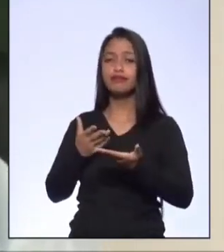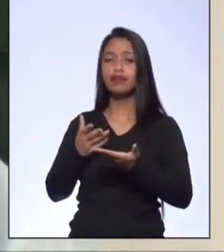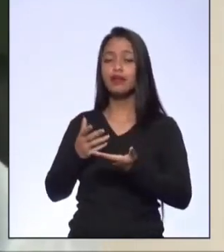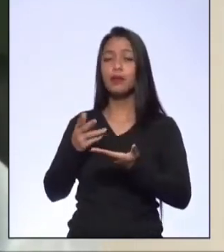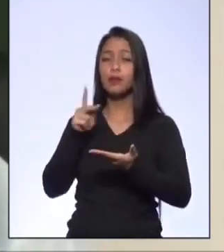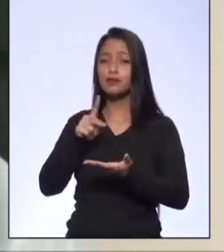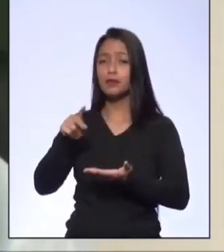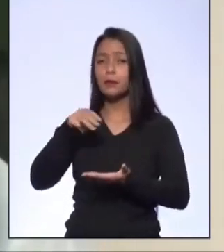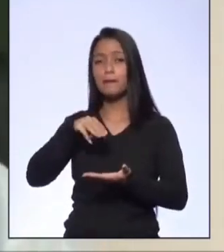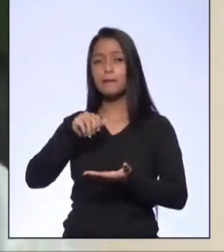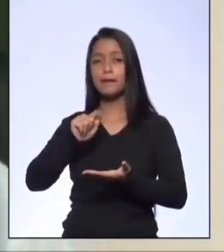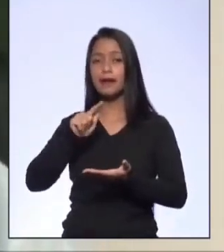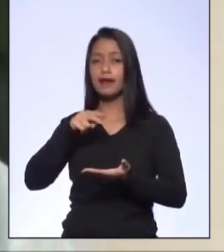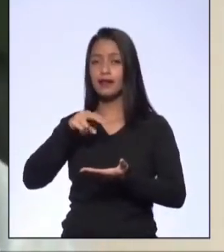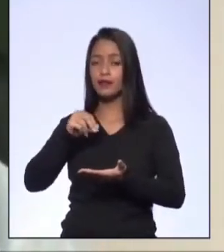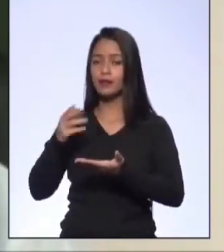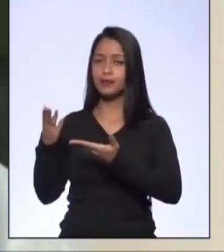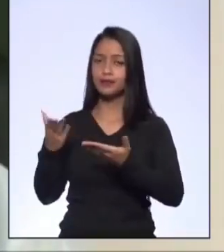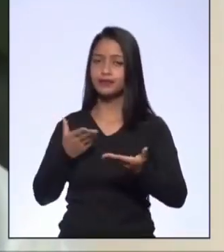professor Magno, então.